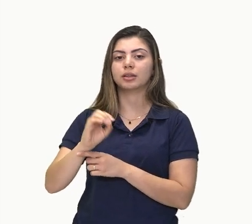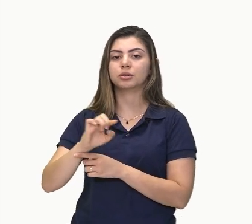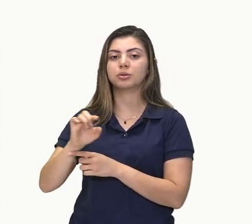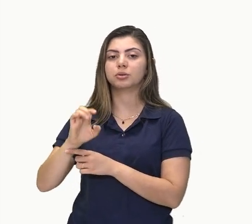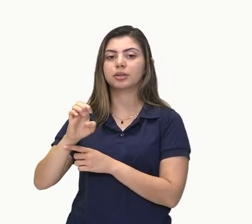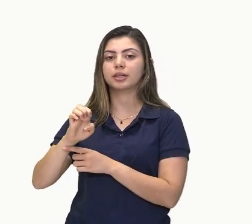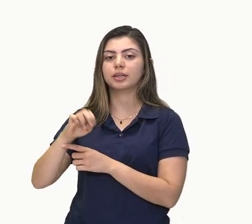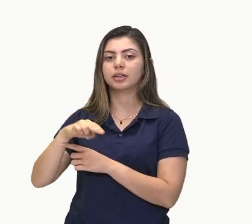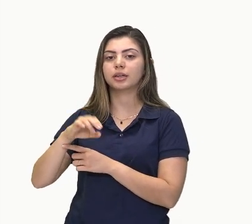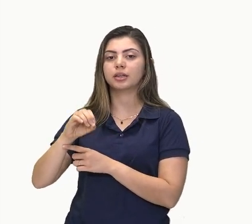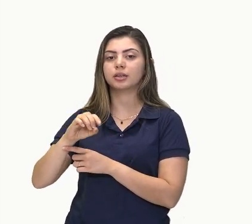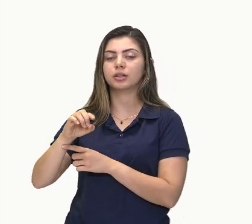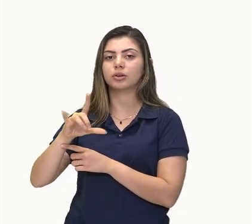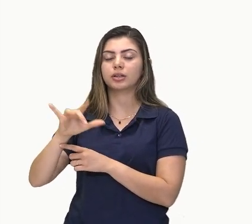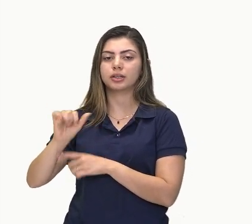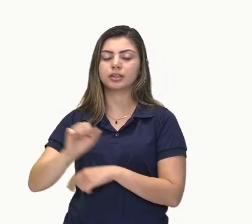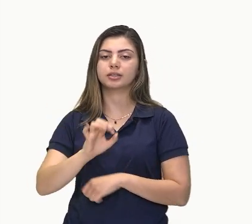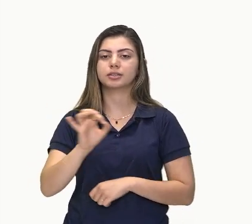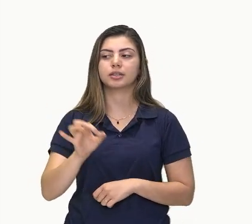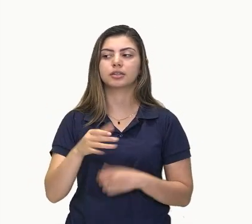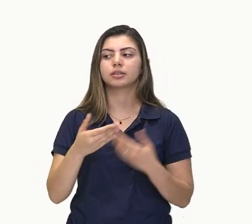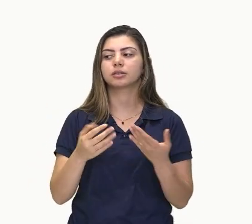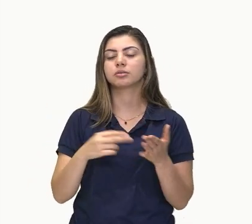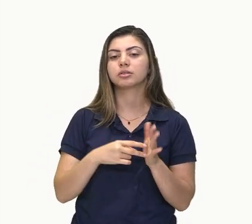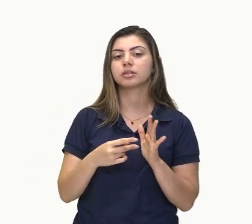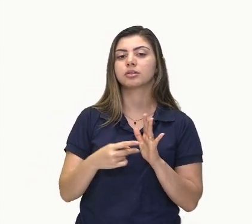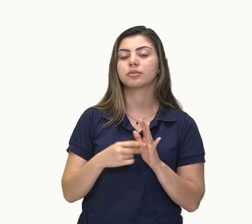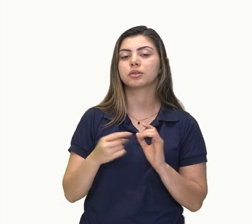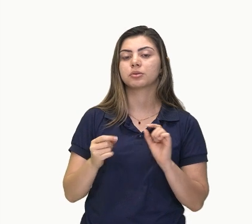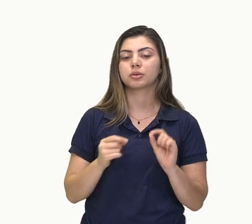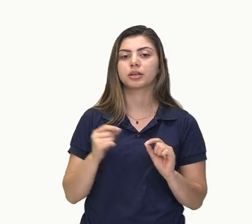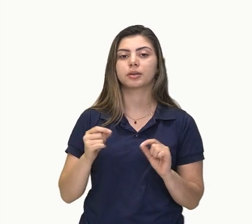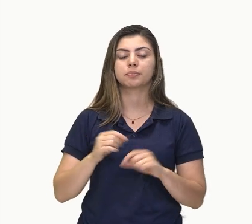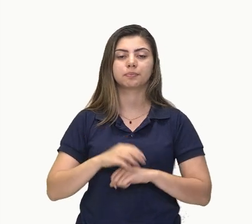cetoenólica, tá? Ou seja, importante lembrar,